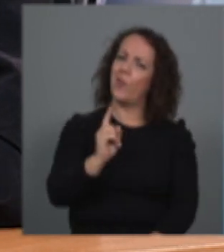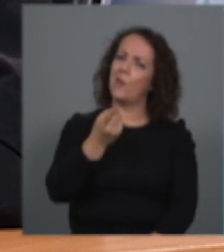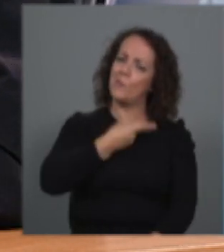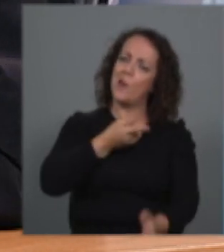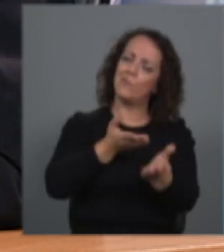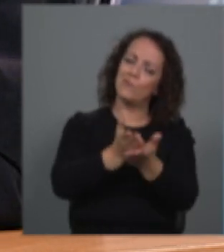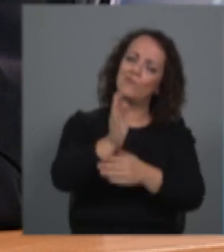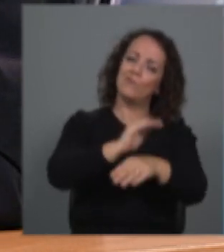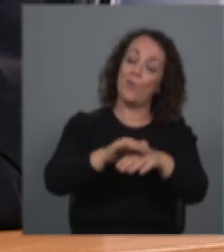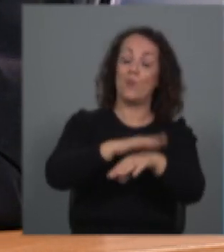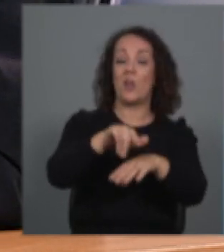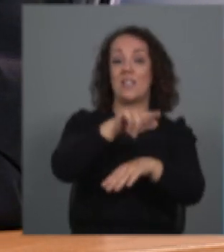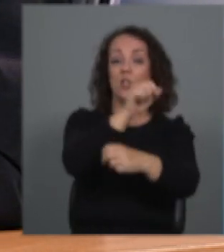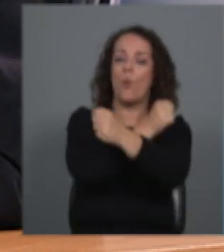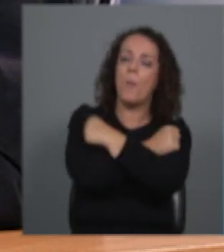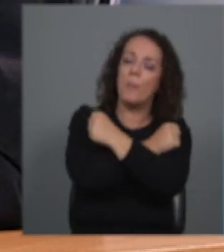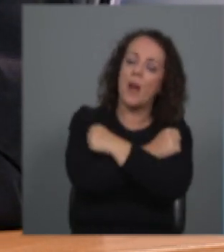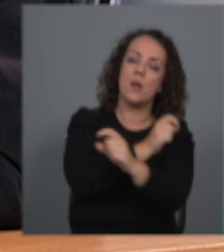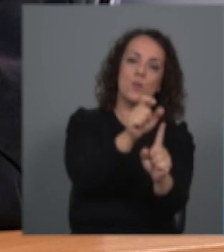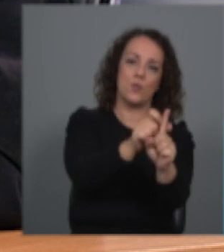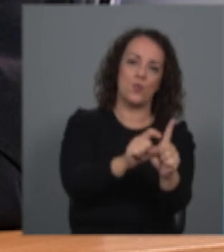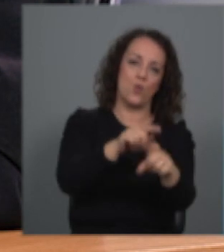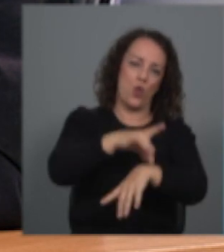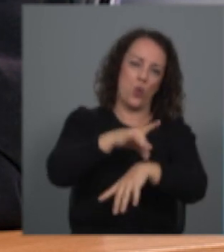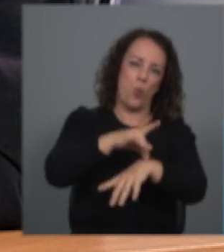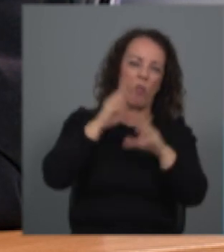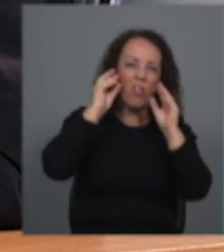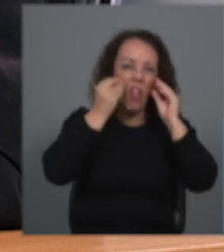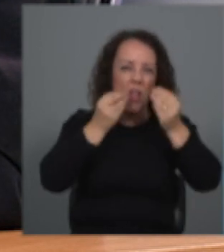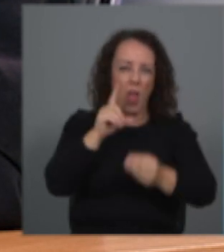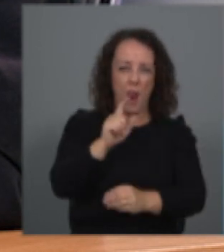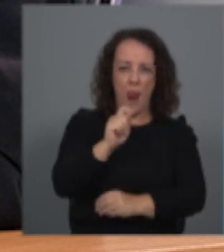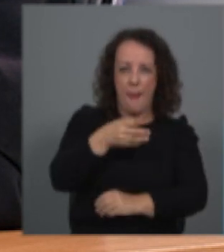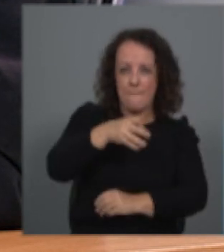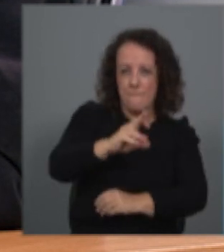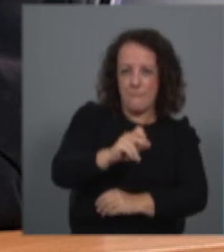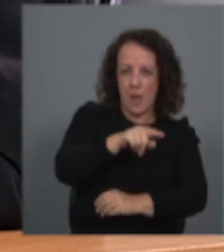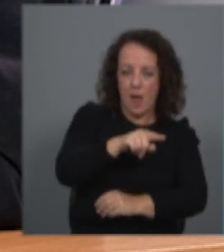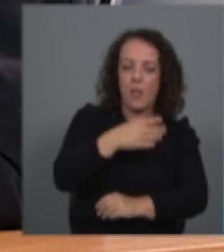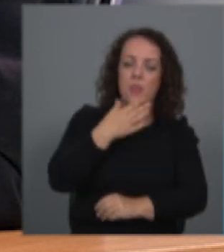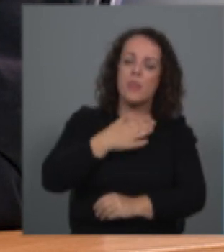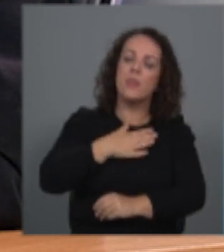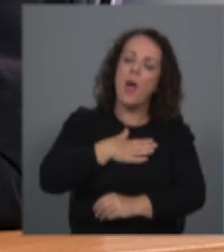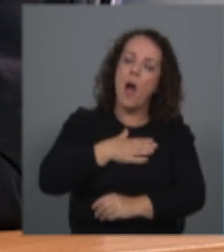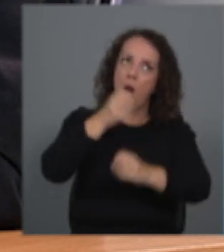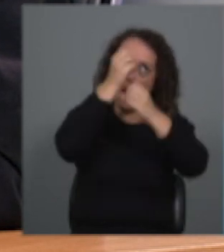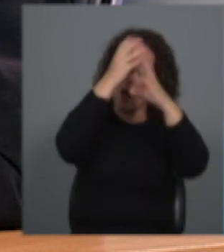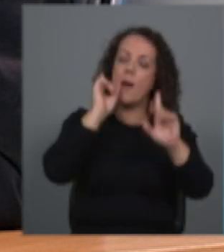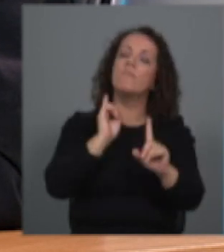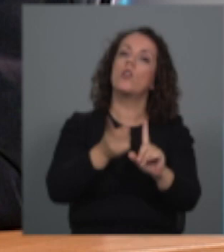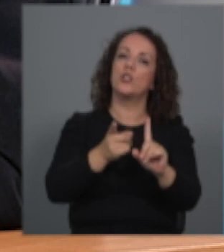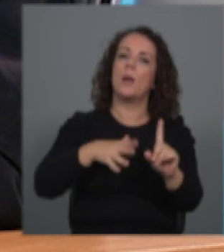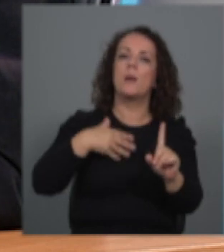que o abraço do leproso lembra esta dimensão da misericórdia, da ternura, na base, podemos dizer,